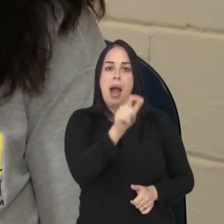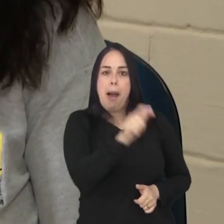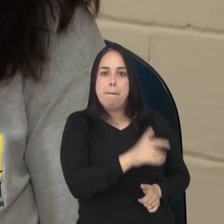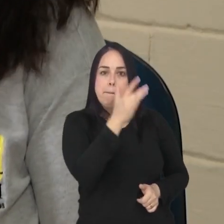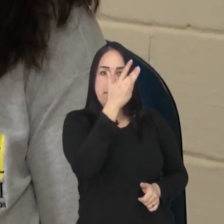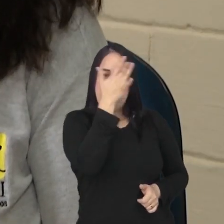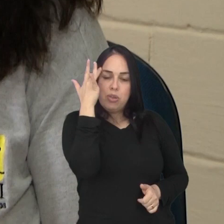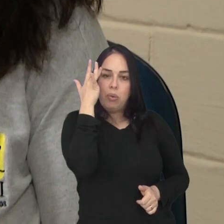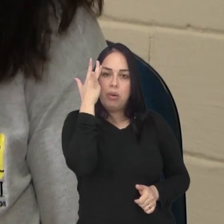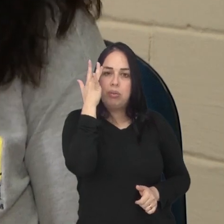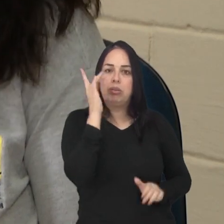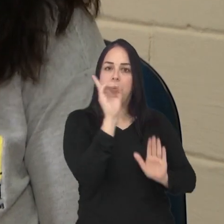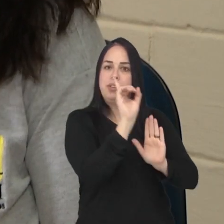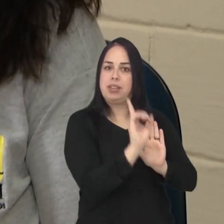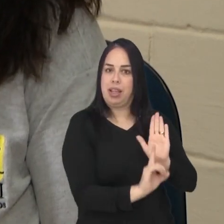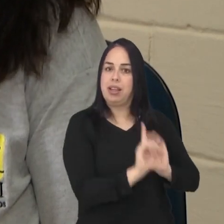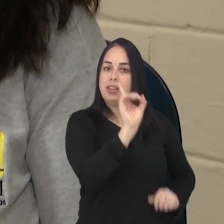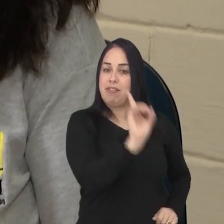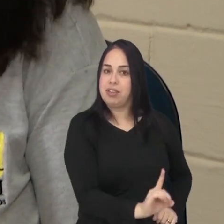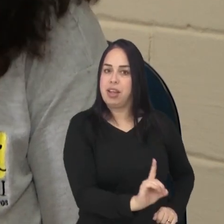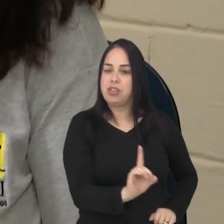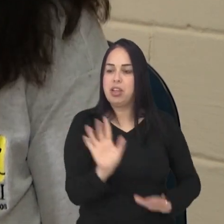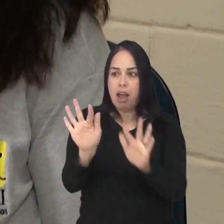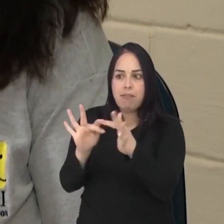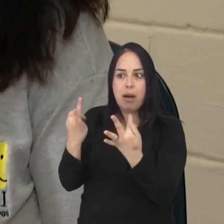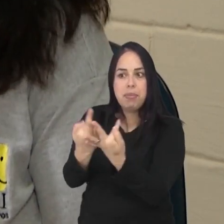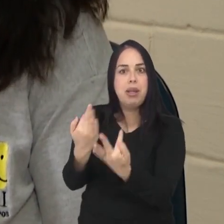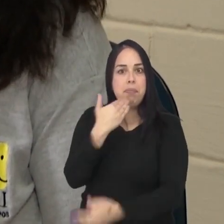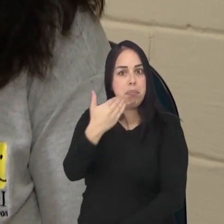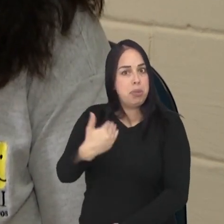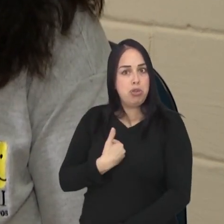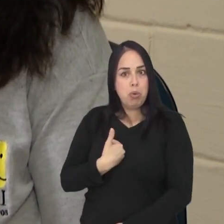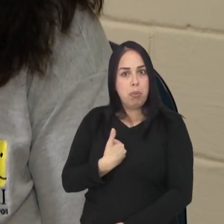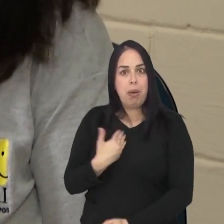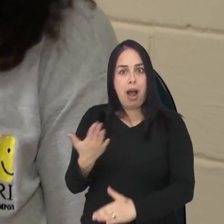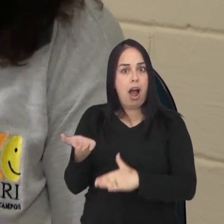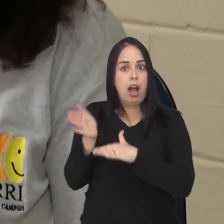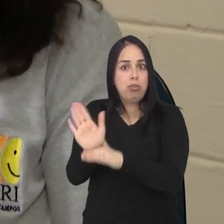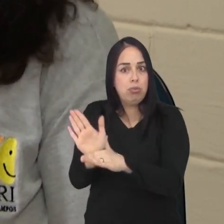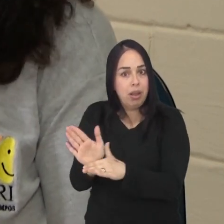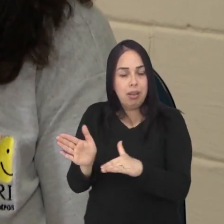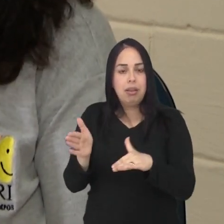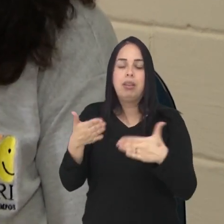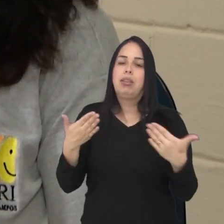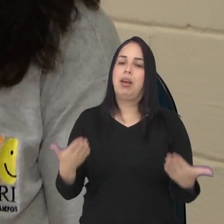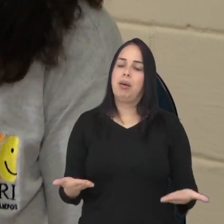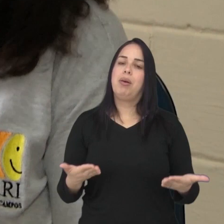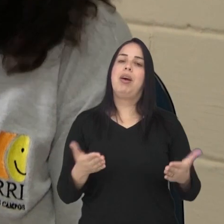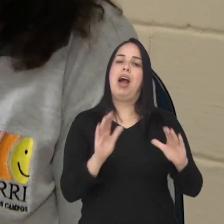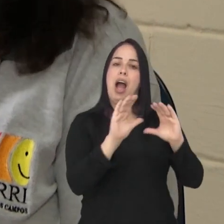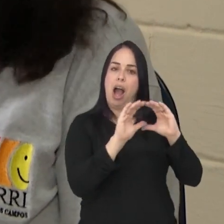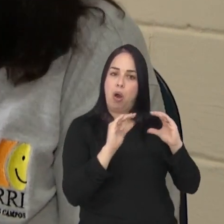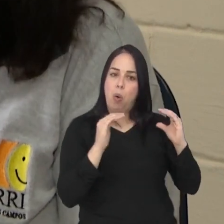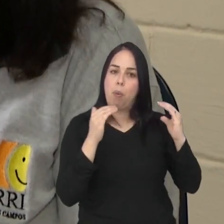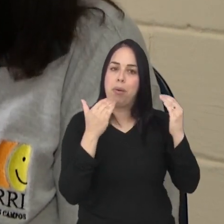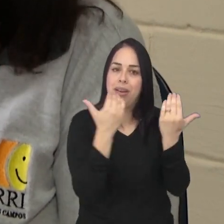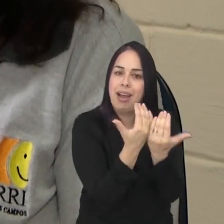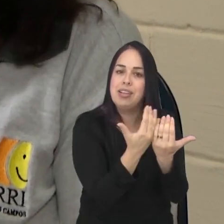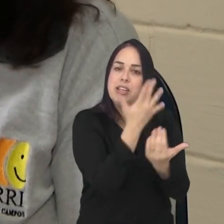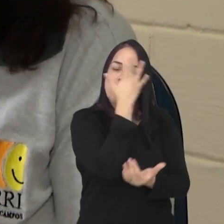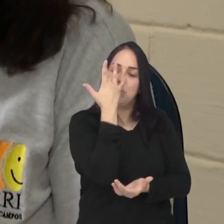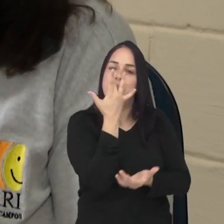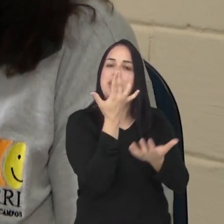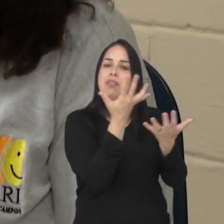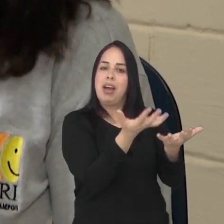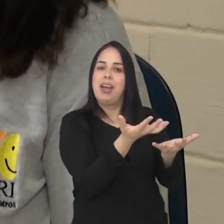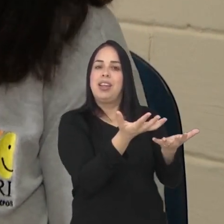família hoje, da pessoa com deficiência, ela nos trouxe essa necessidade. E agora a gente tem que unir a comunidade que vai